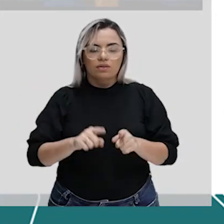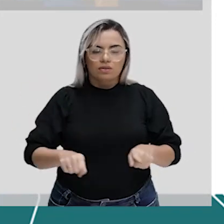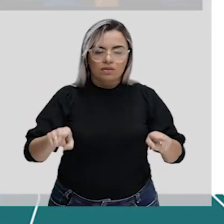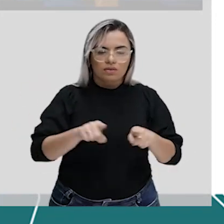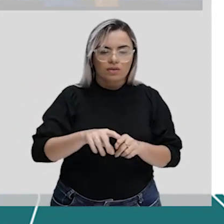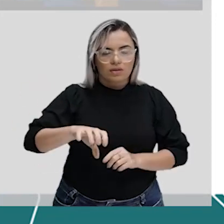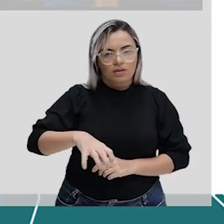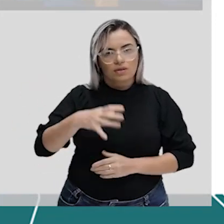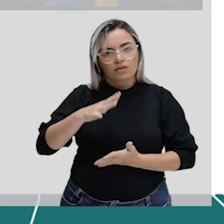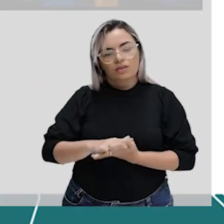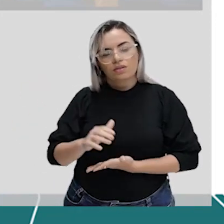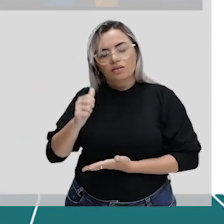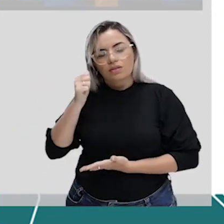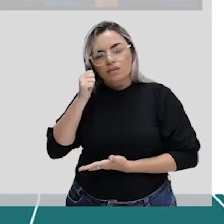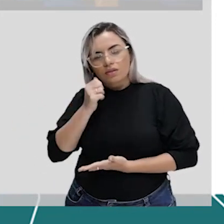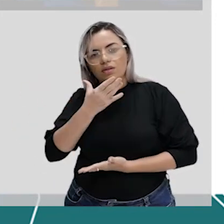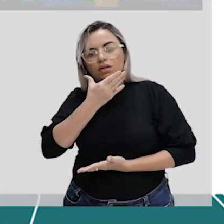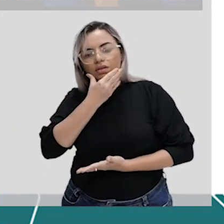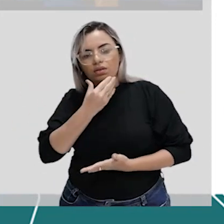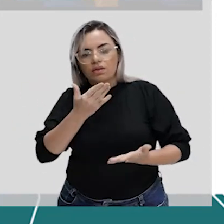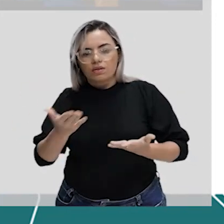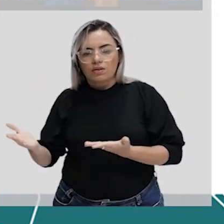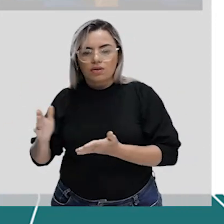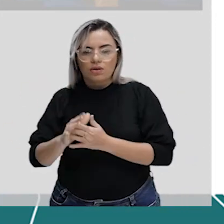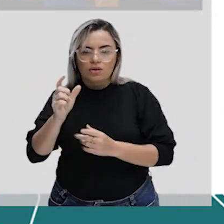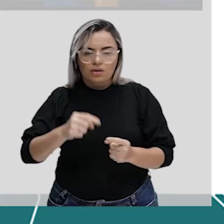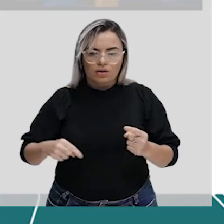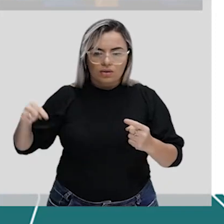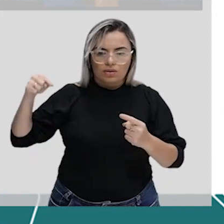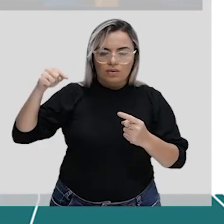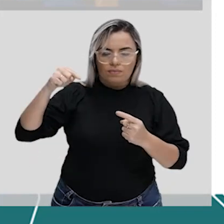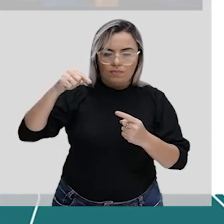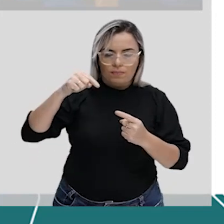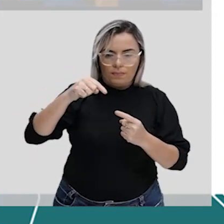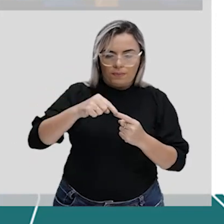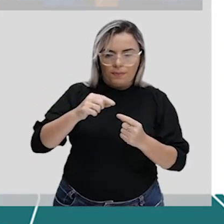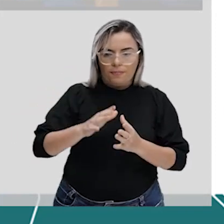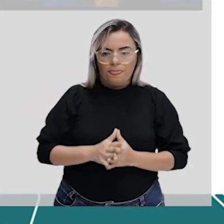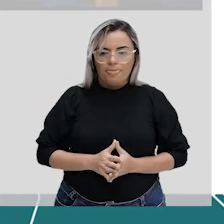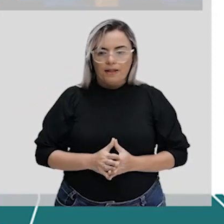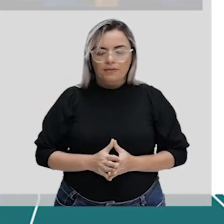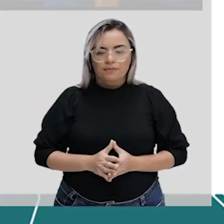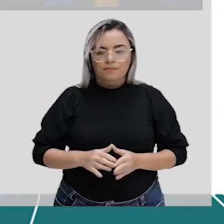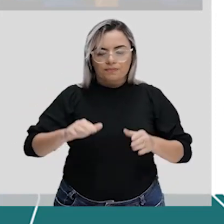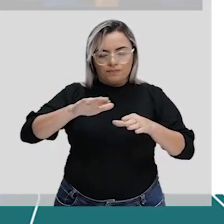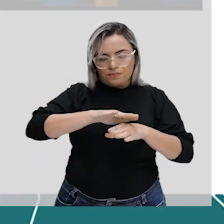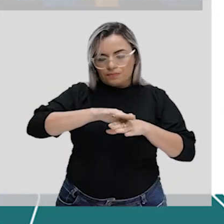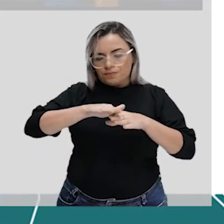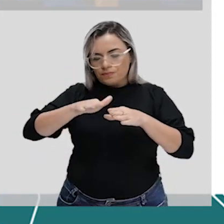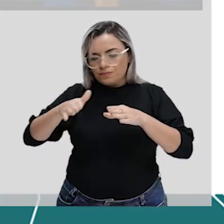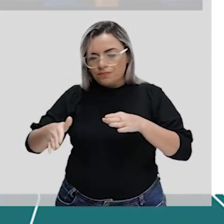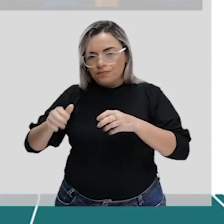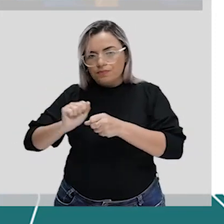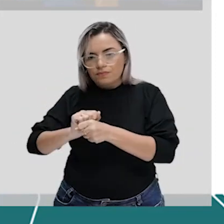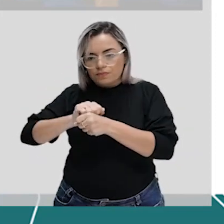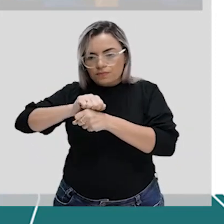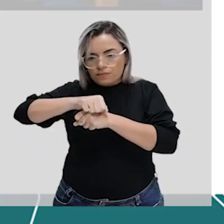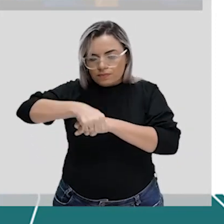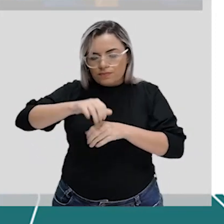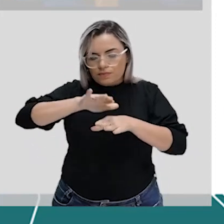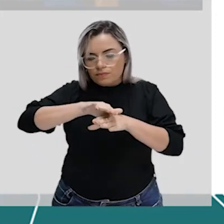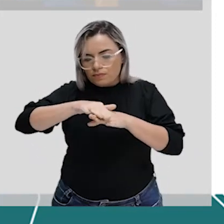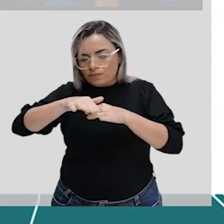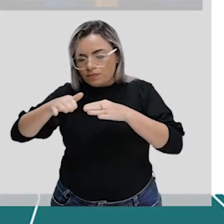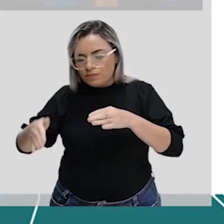masculino. O objetivo é saltar apoiando-se numa pequena trave recoberta de couro. Um